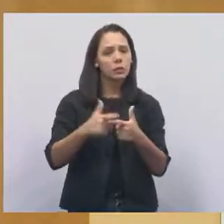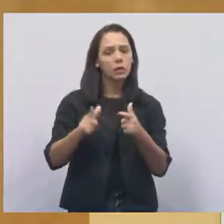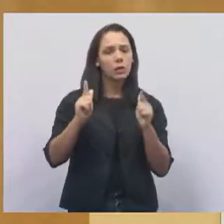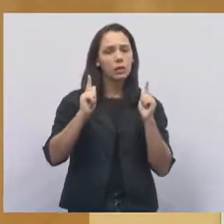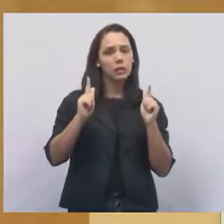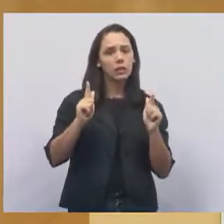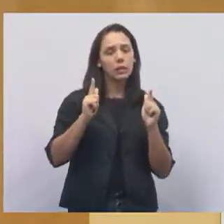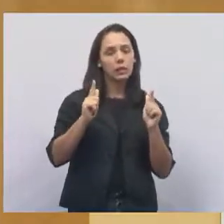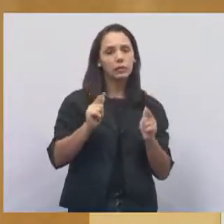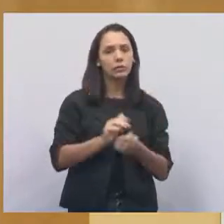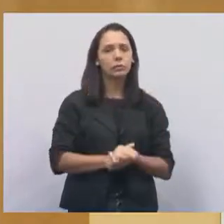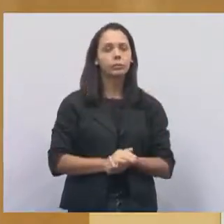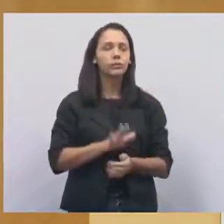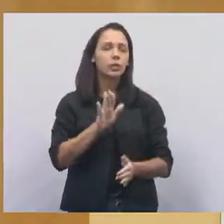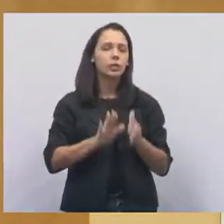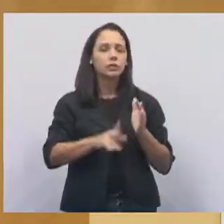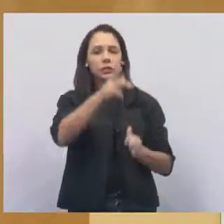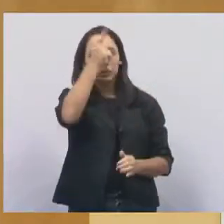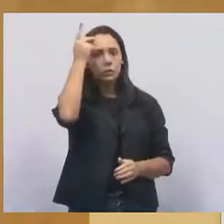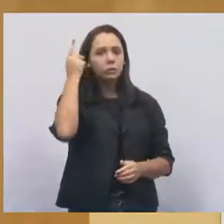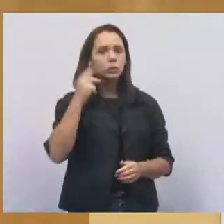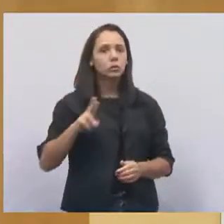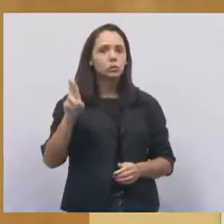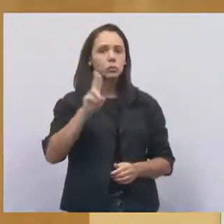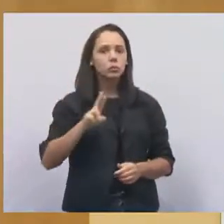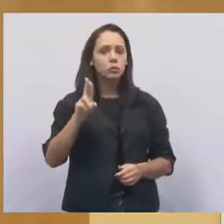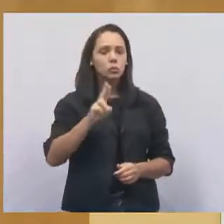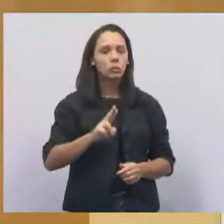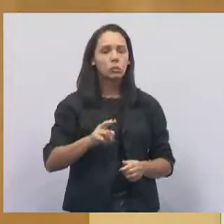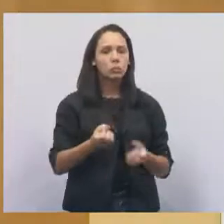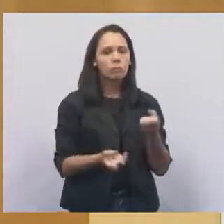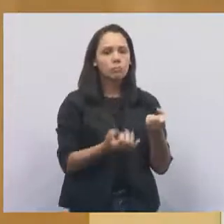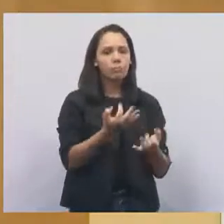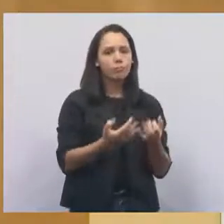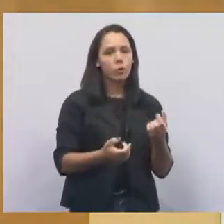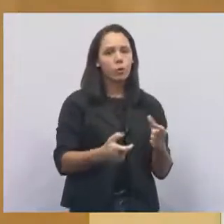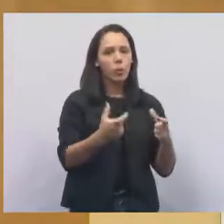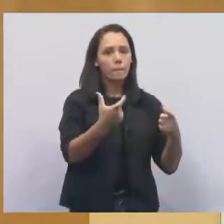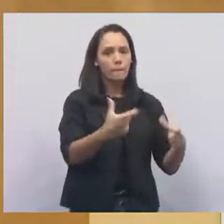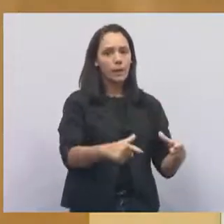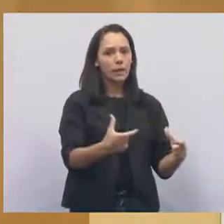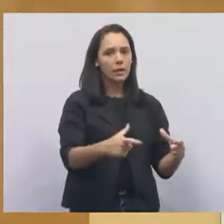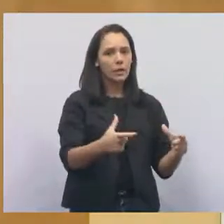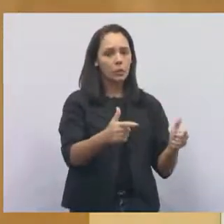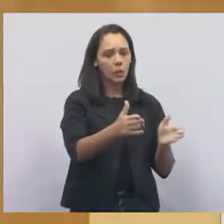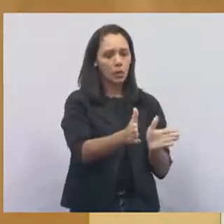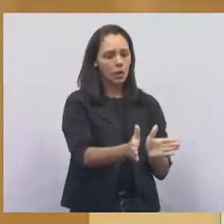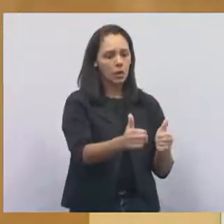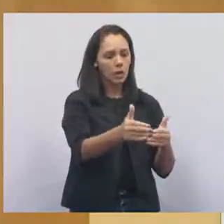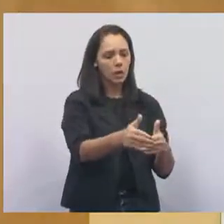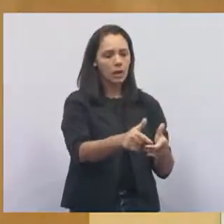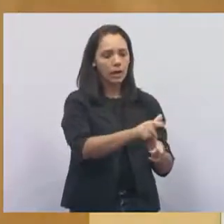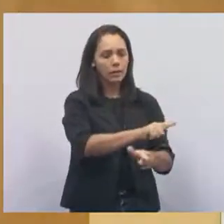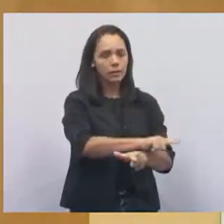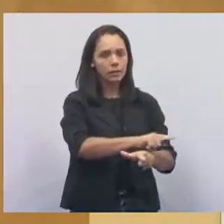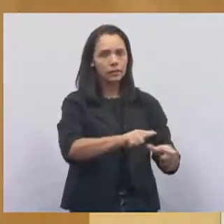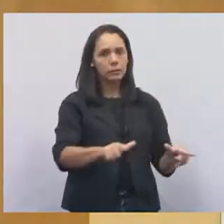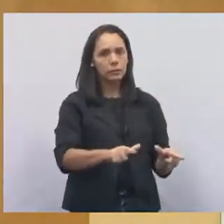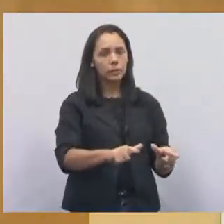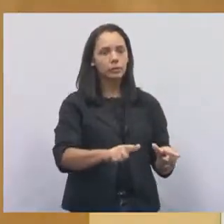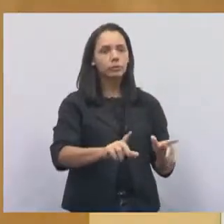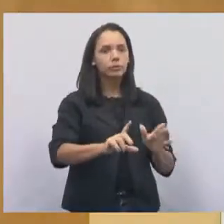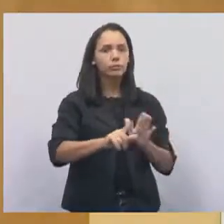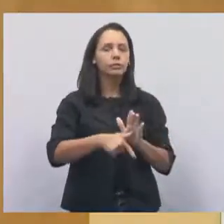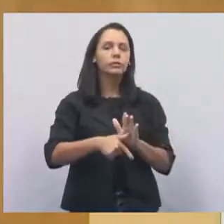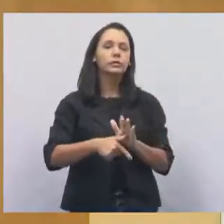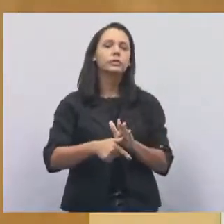utilizada para limpeza de terrenos nas zonas urbanas e rurais Quintais e terrenos baldinhos e que causam danos